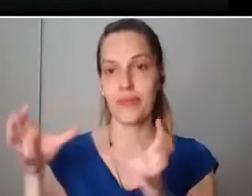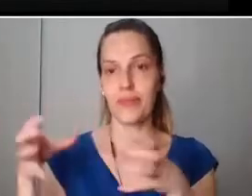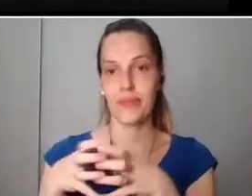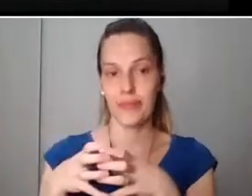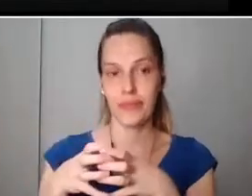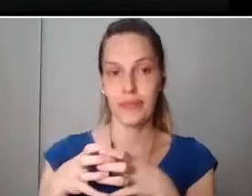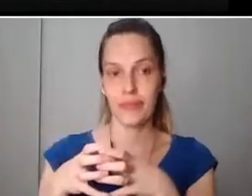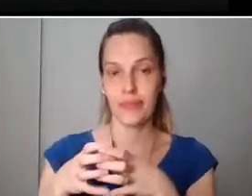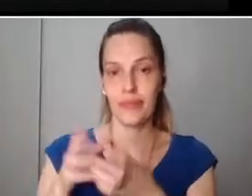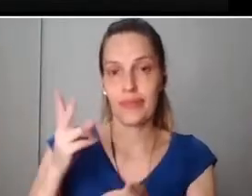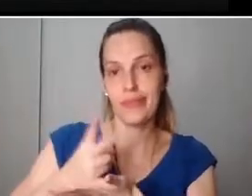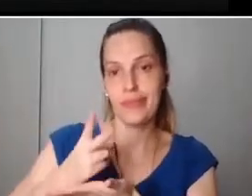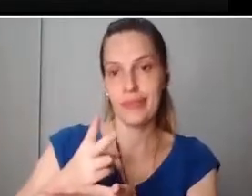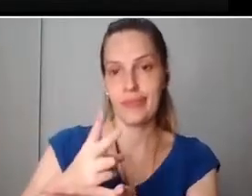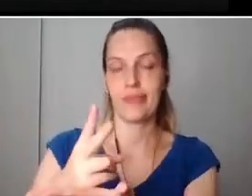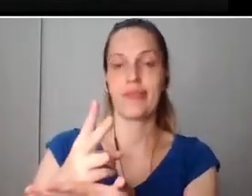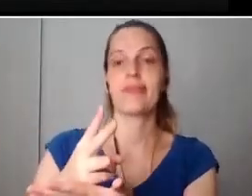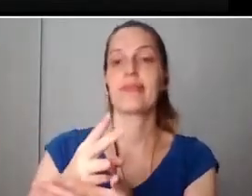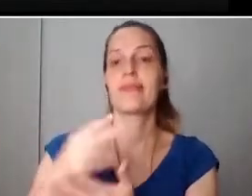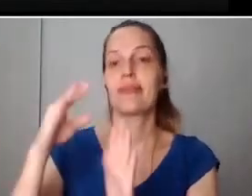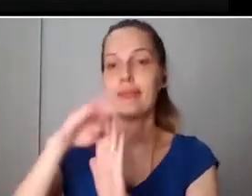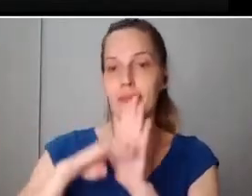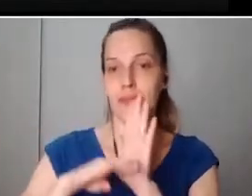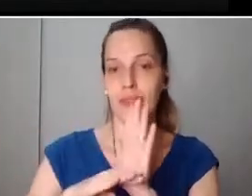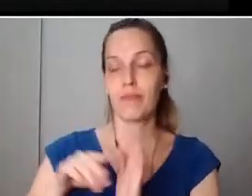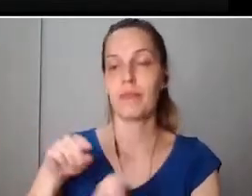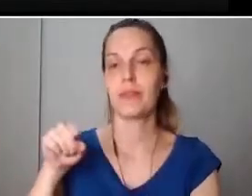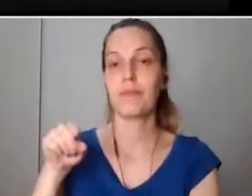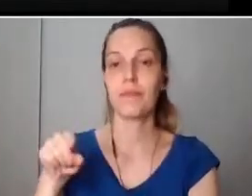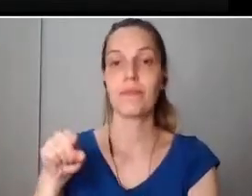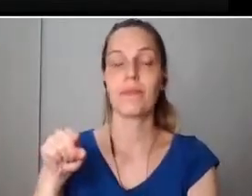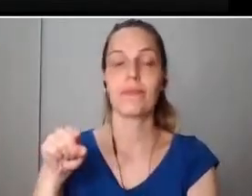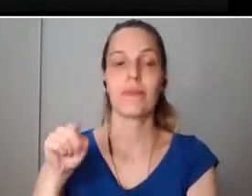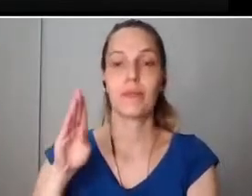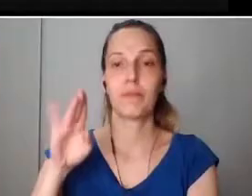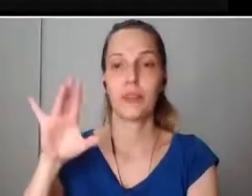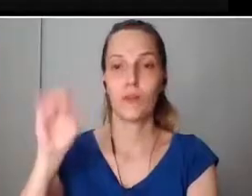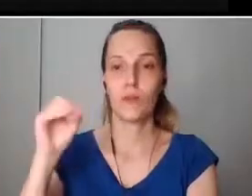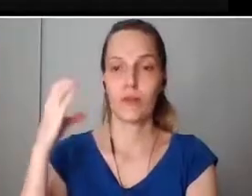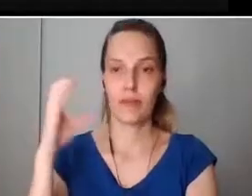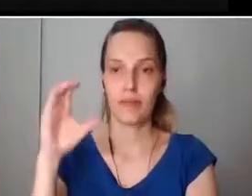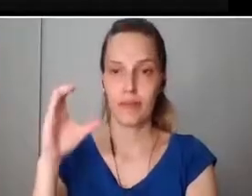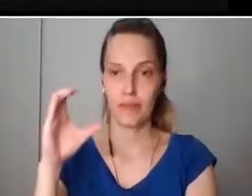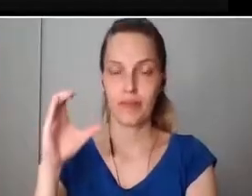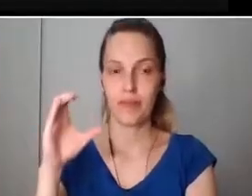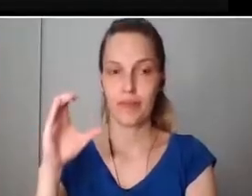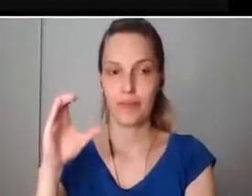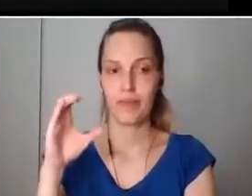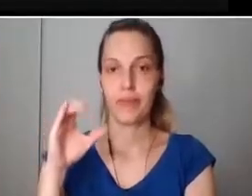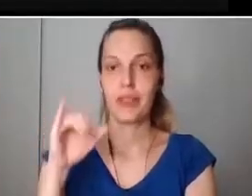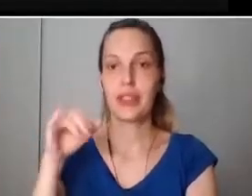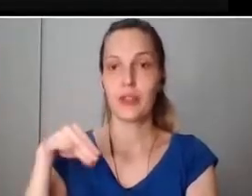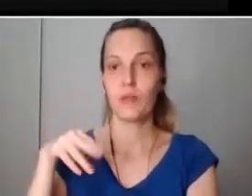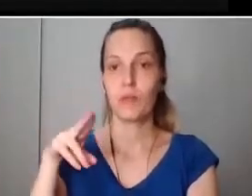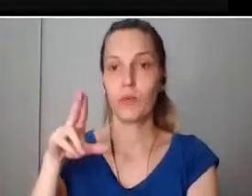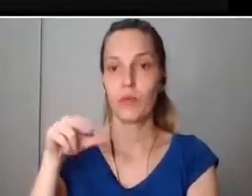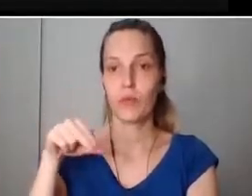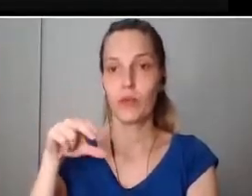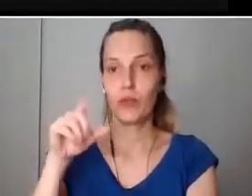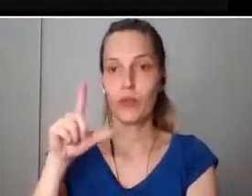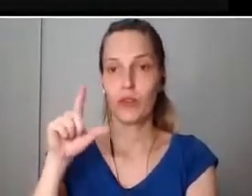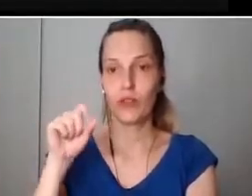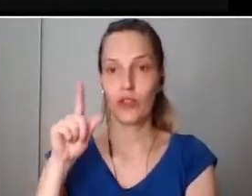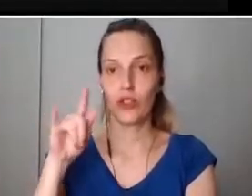em Biociências, e ela é uma imunologista reconhecida, de atividade reconhecida aqui no Brasil